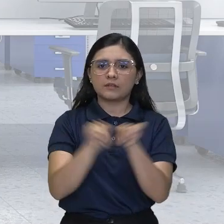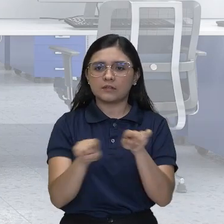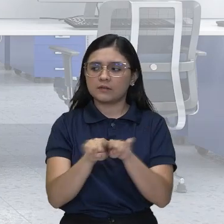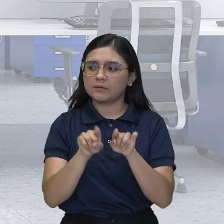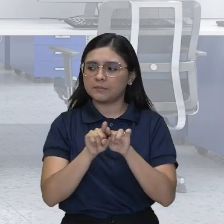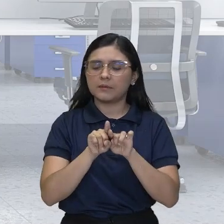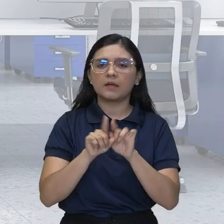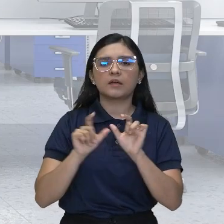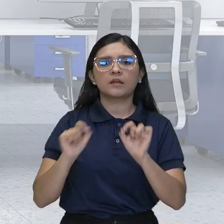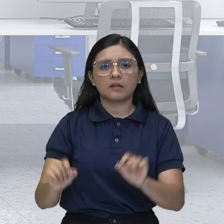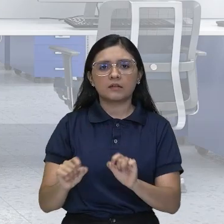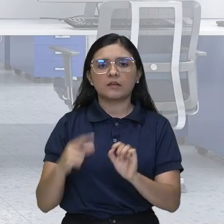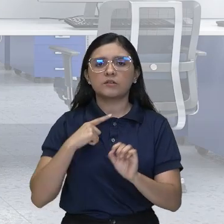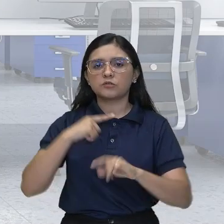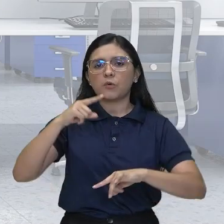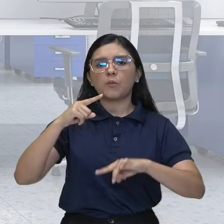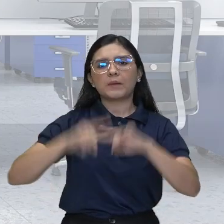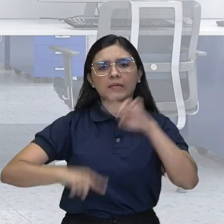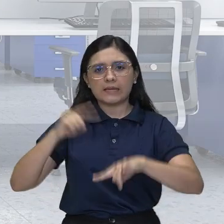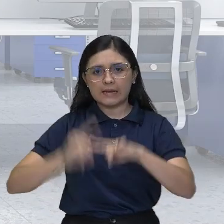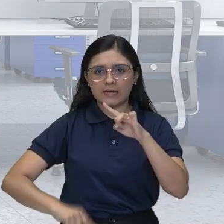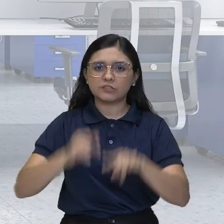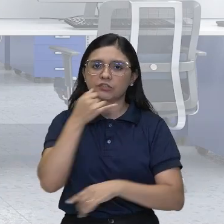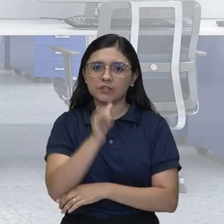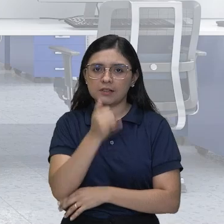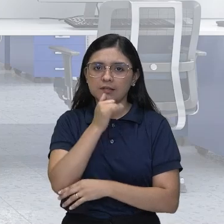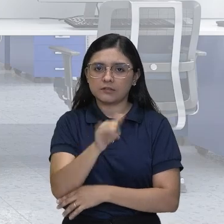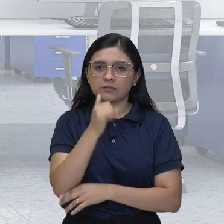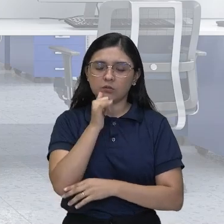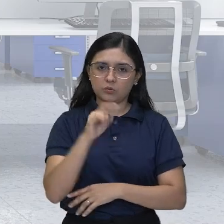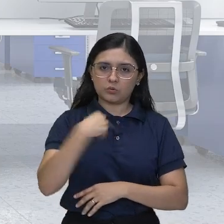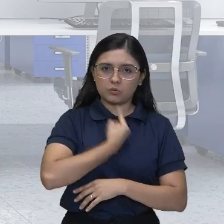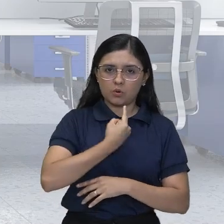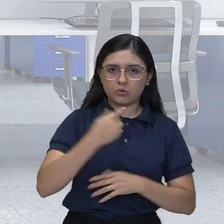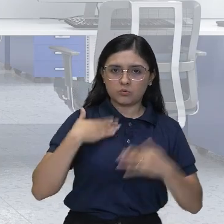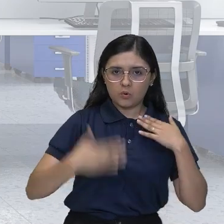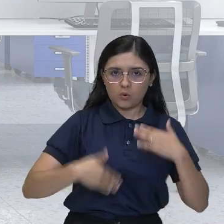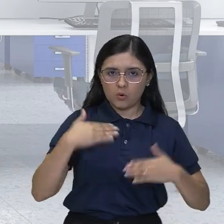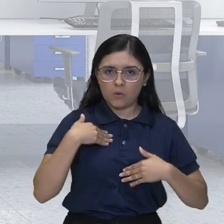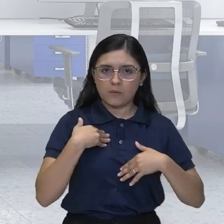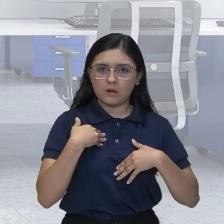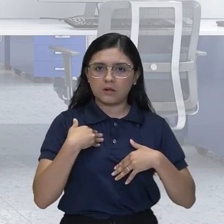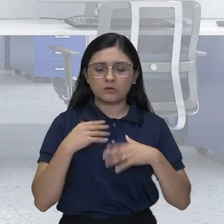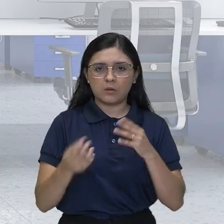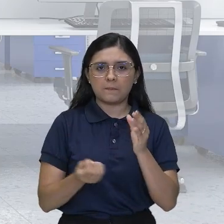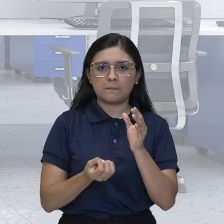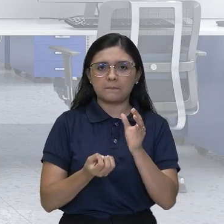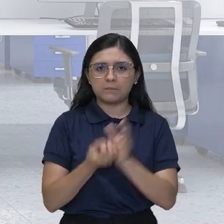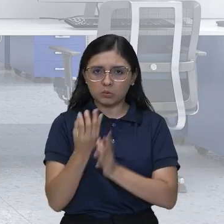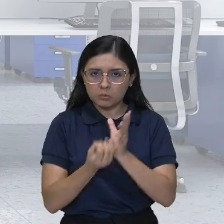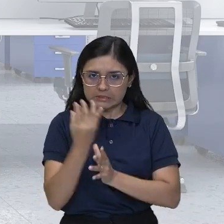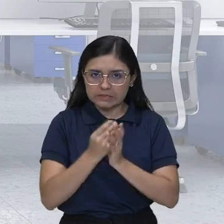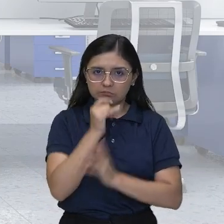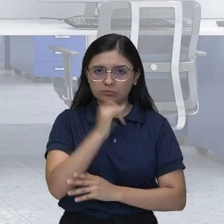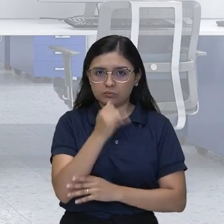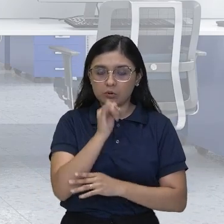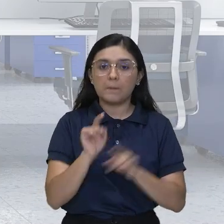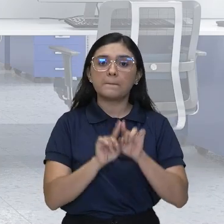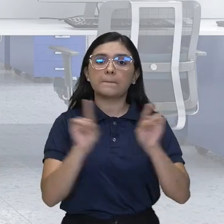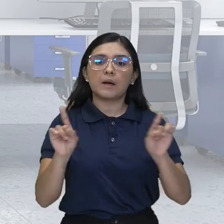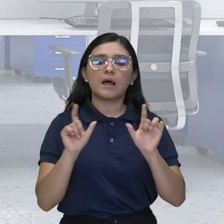dispositivos elétricos. Nosso corpo não consegue gerar essas descargas, mas